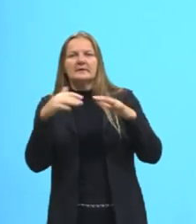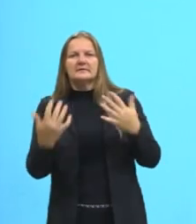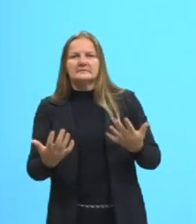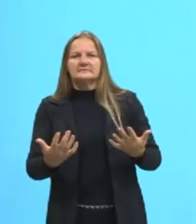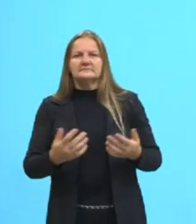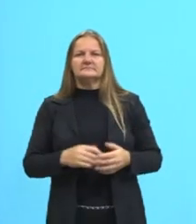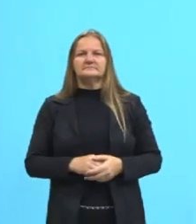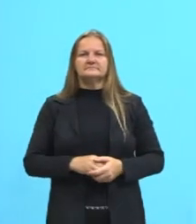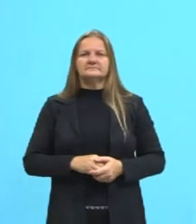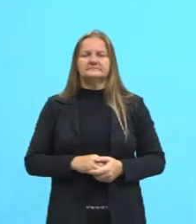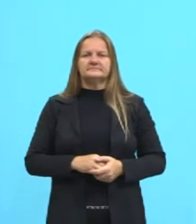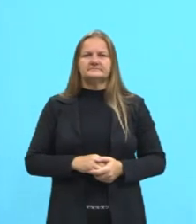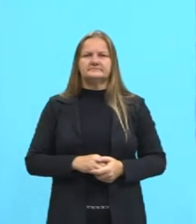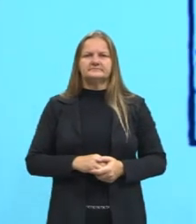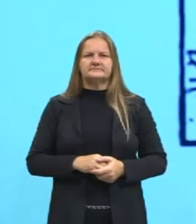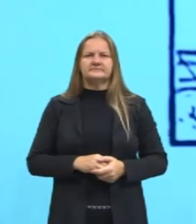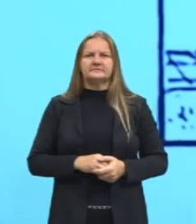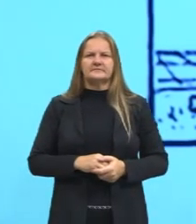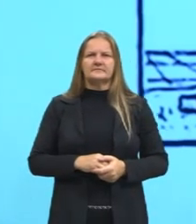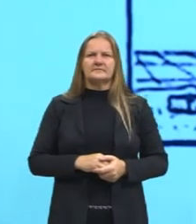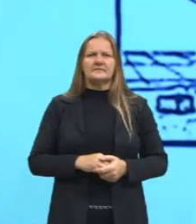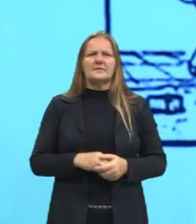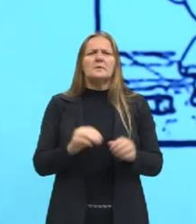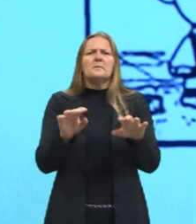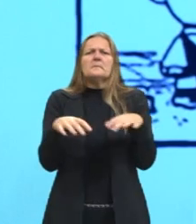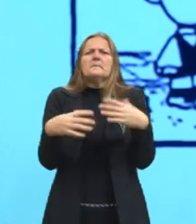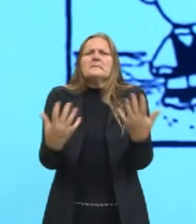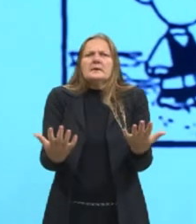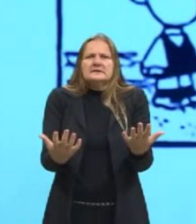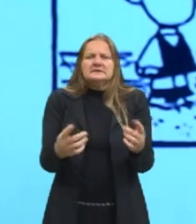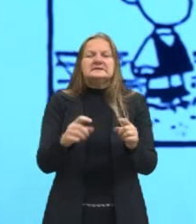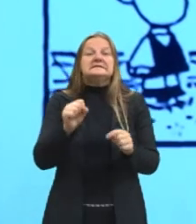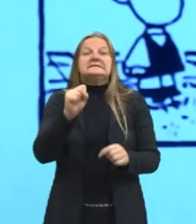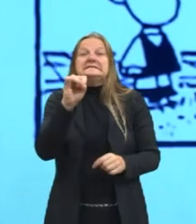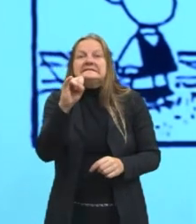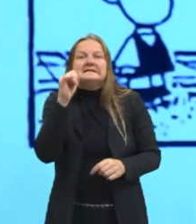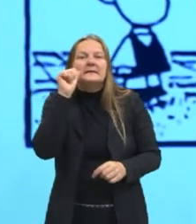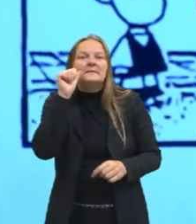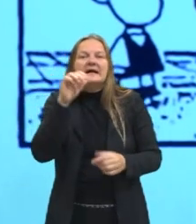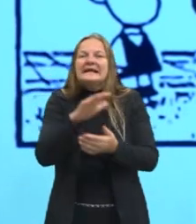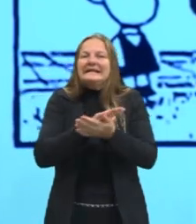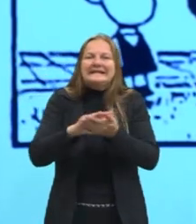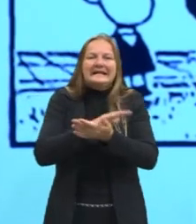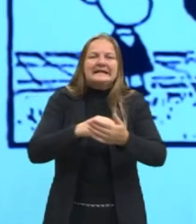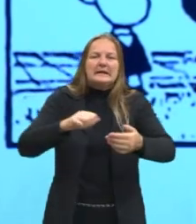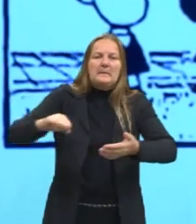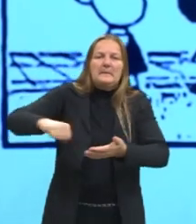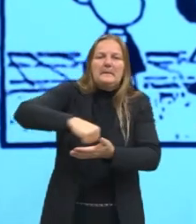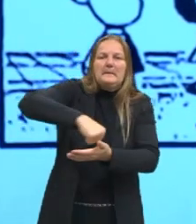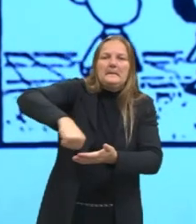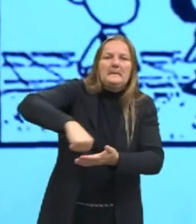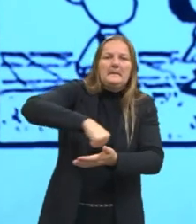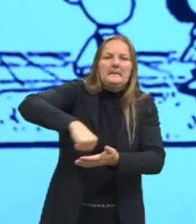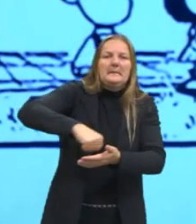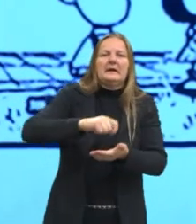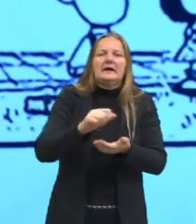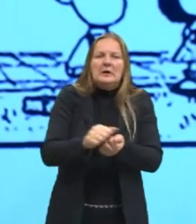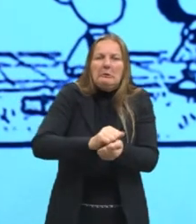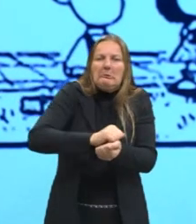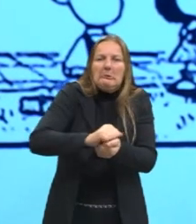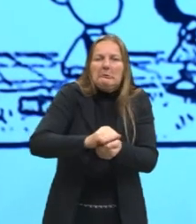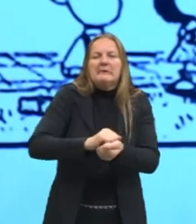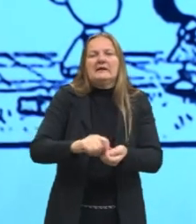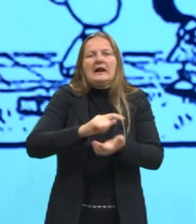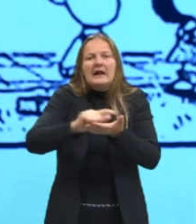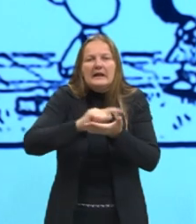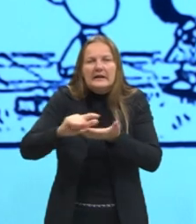1 e afinal de contas uma mulher que não cozinha que não passa que não lava